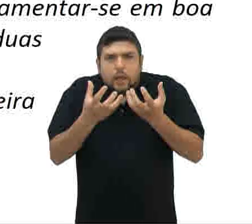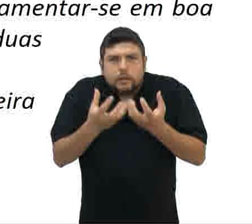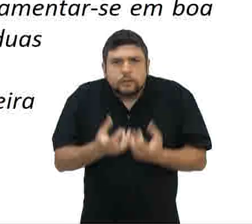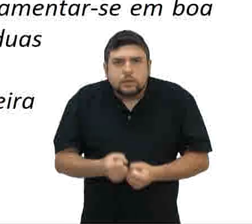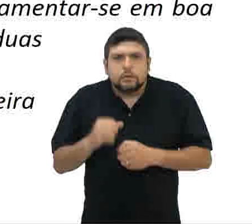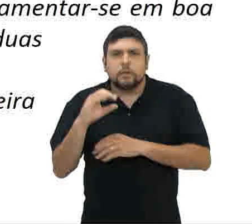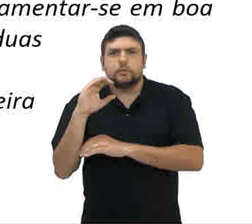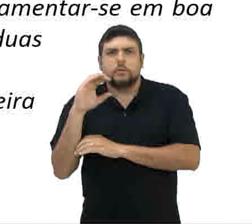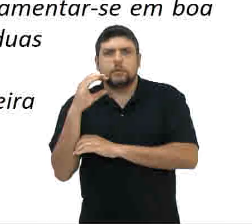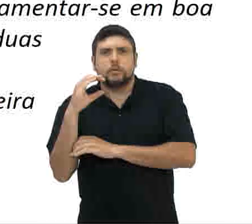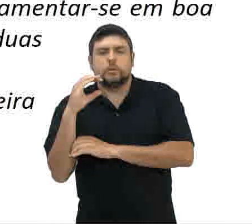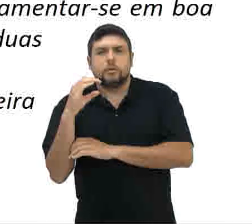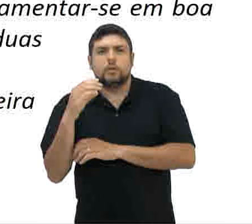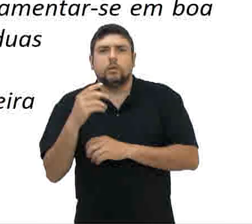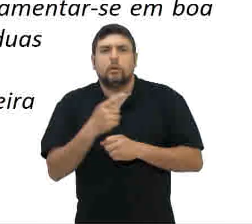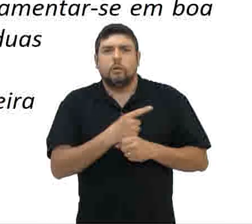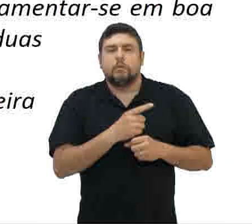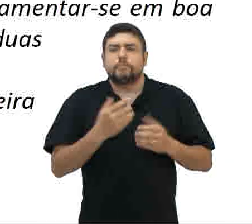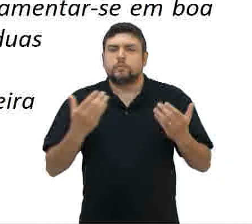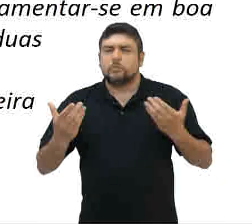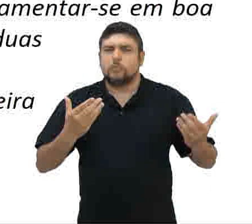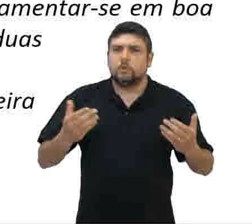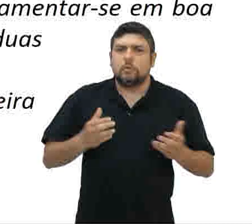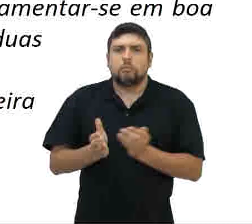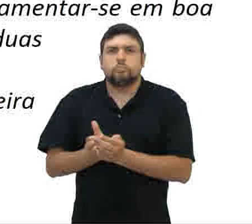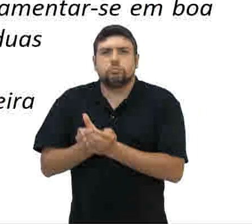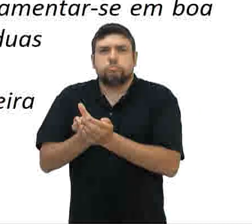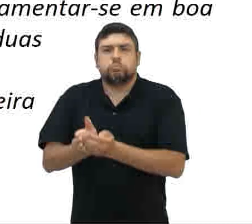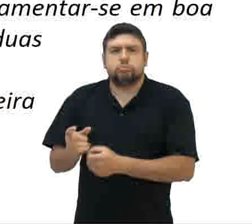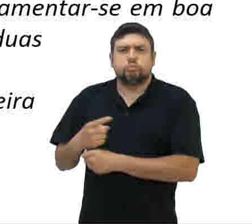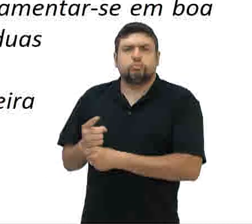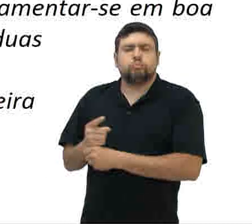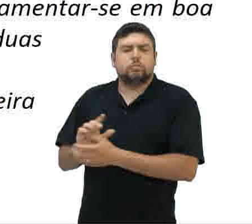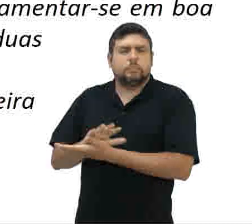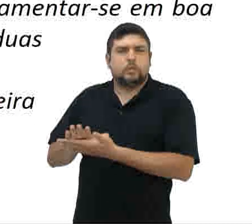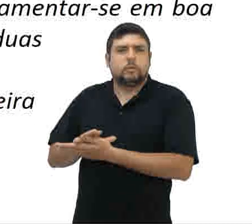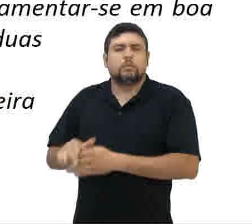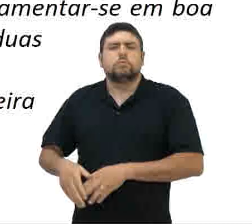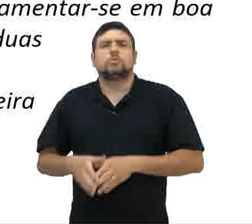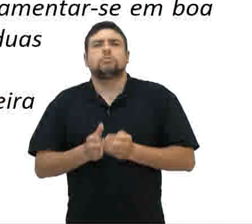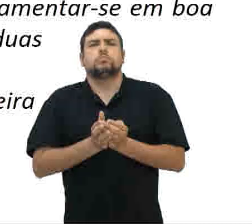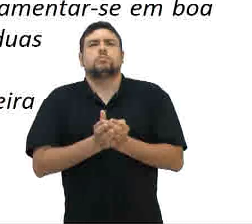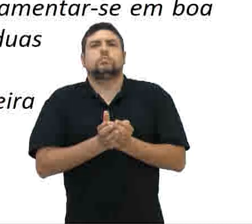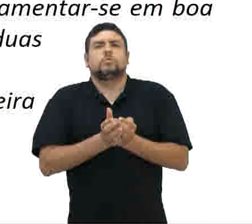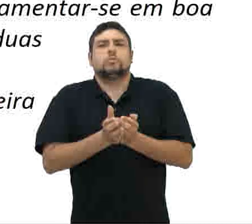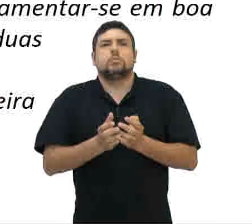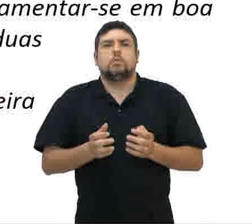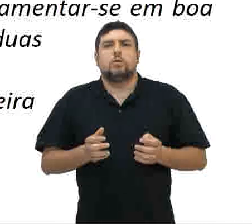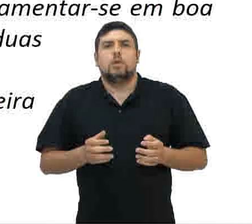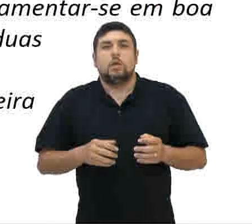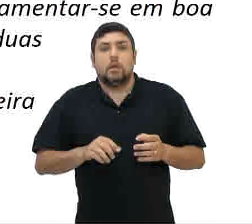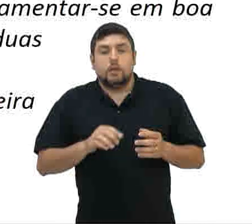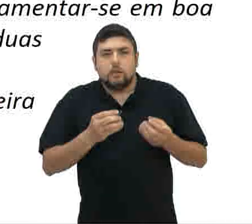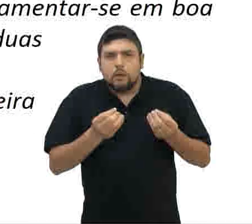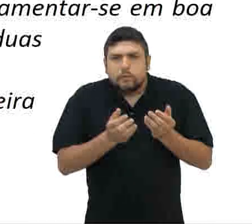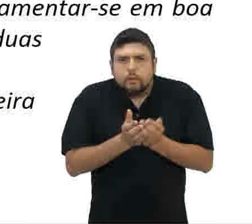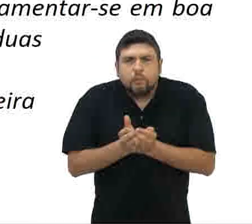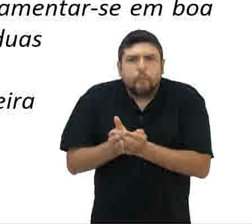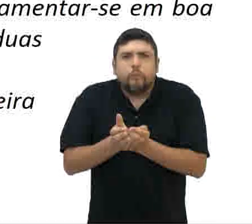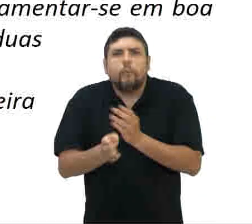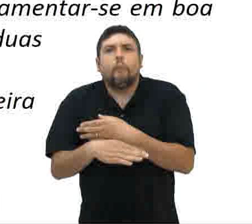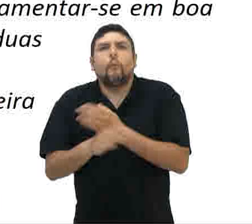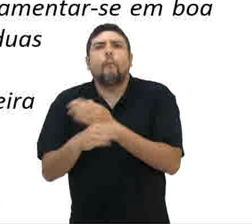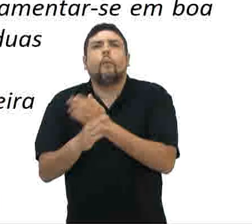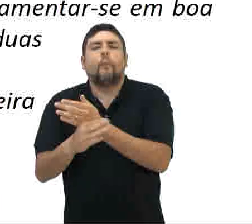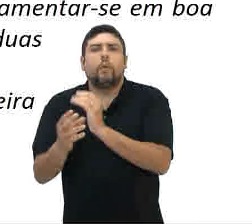navio sem leme nem bússola. Sempre a prática deve fundamentar-se em boa teoria. Antes de fazer de um caso uma